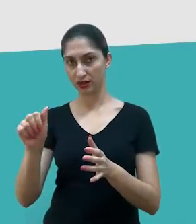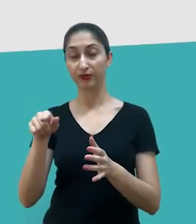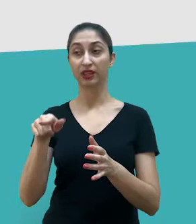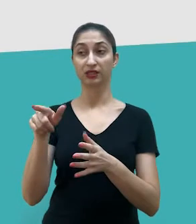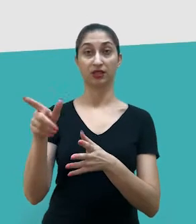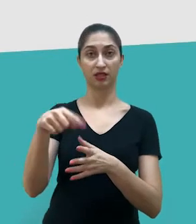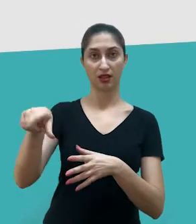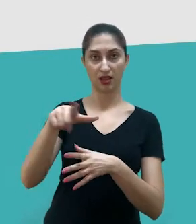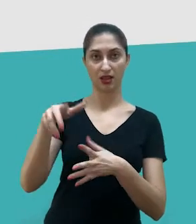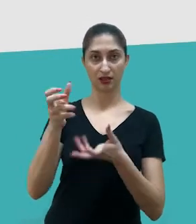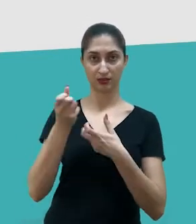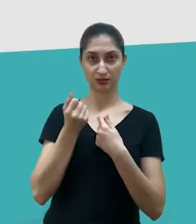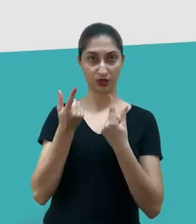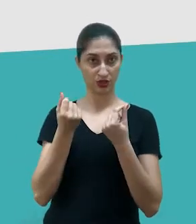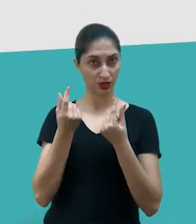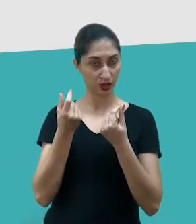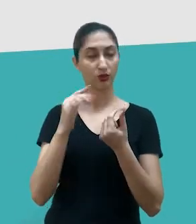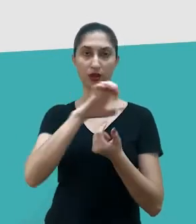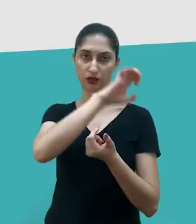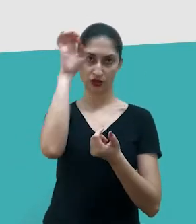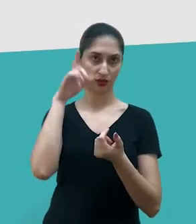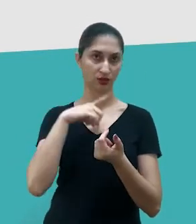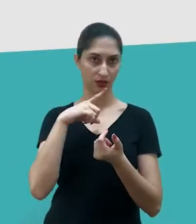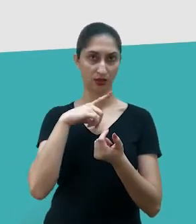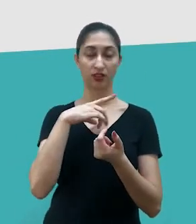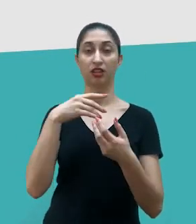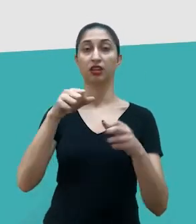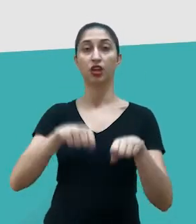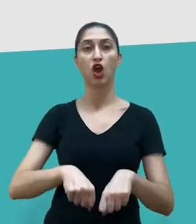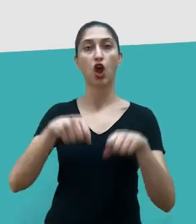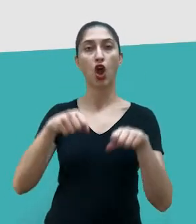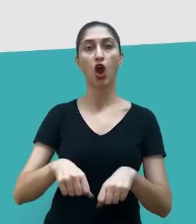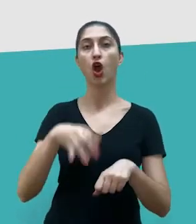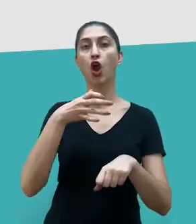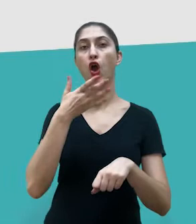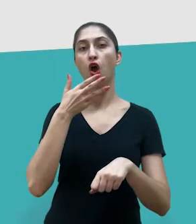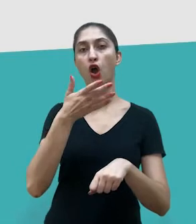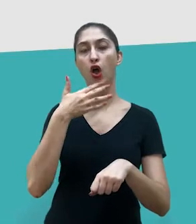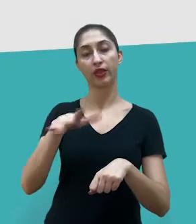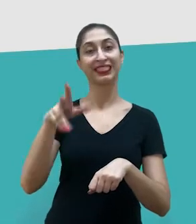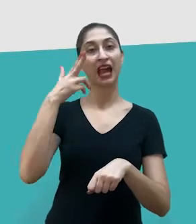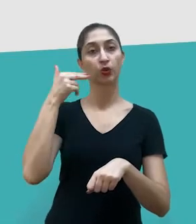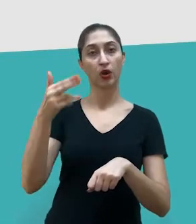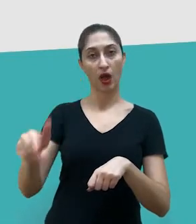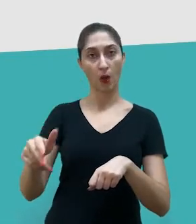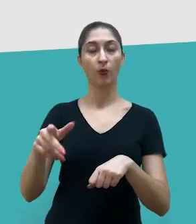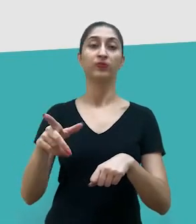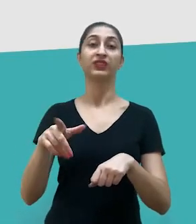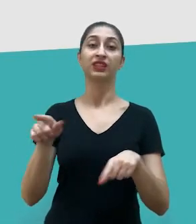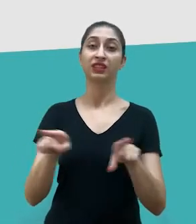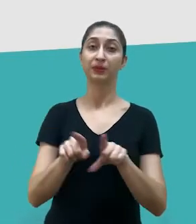ética e tingido naturalmente, e a estampa é feita de modo a não agredir os